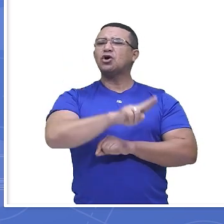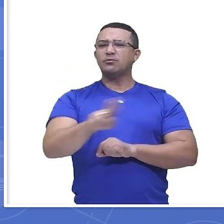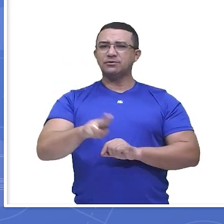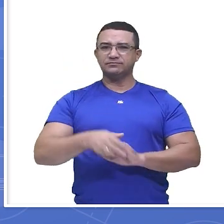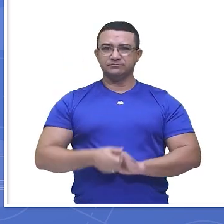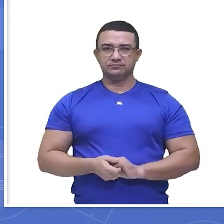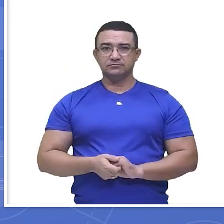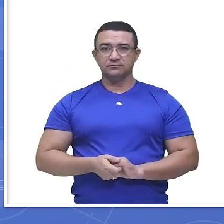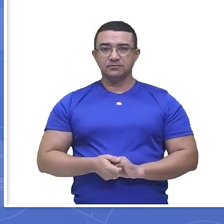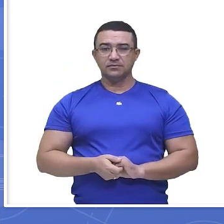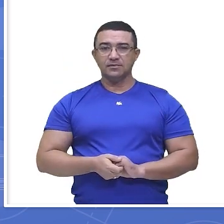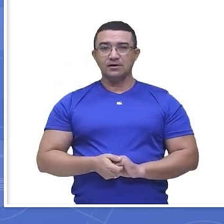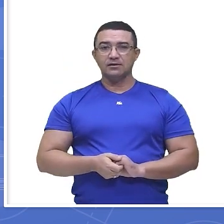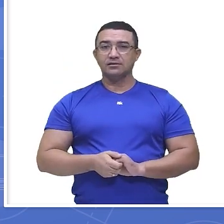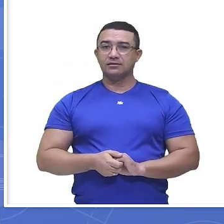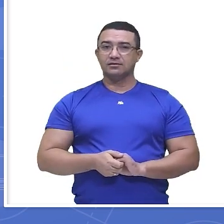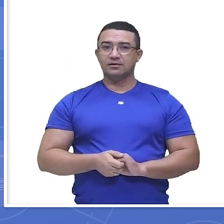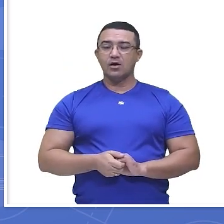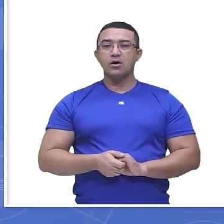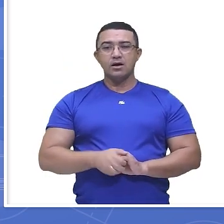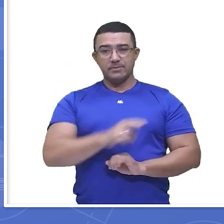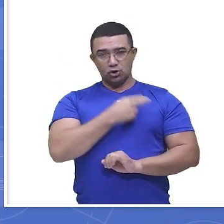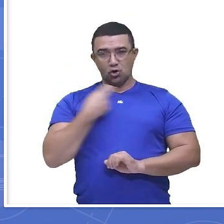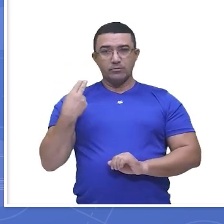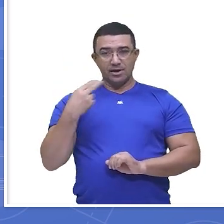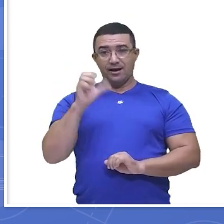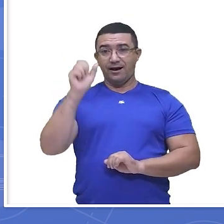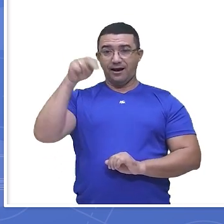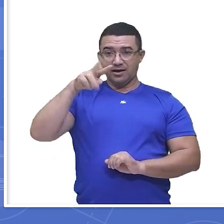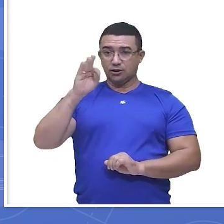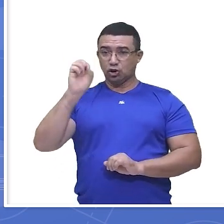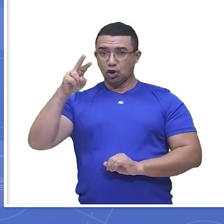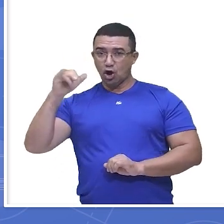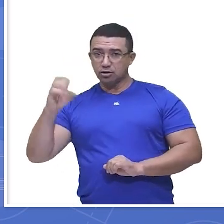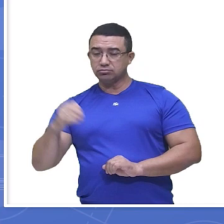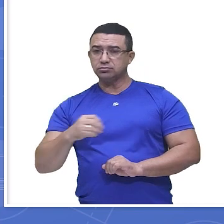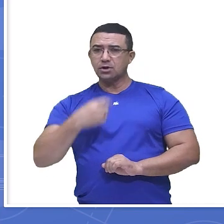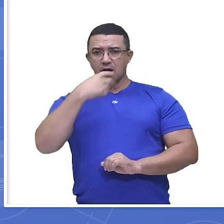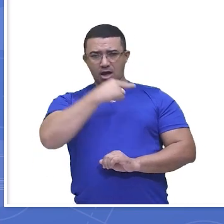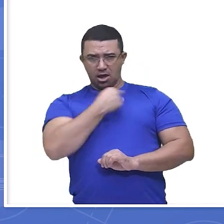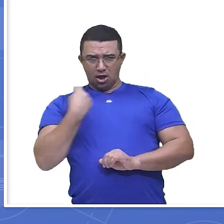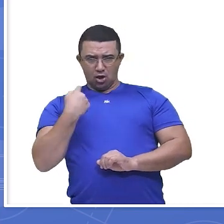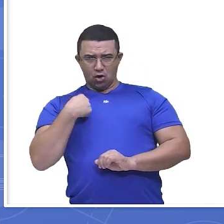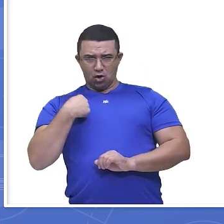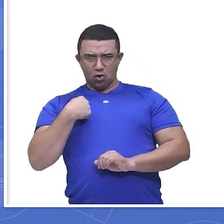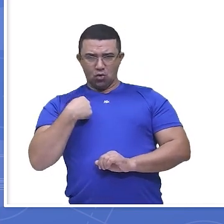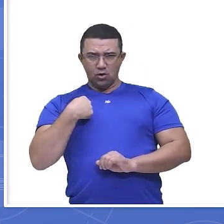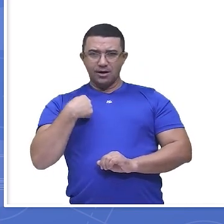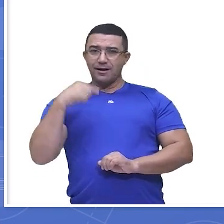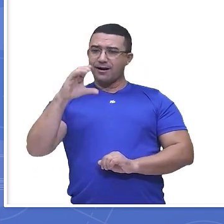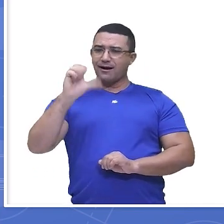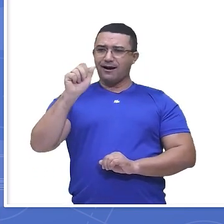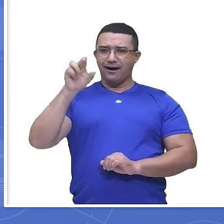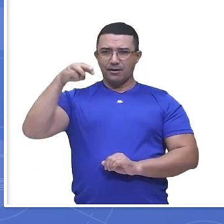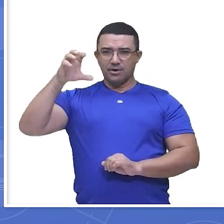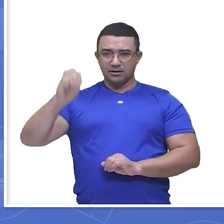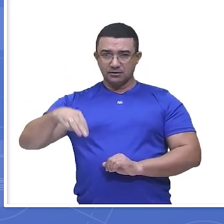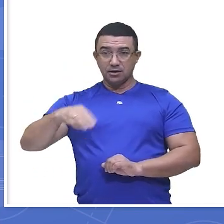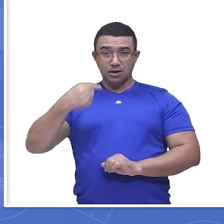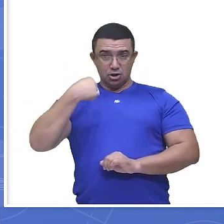Me llamo Antonio Pérez. ¿Y tú, cómo te llamas? Yo me llamo Carmen. Y yo, Miguel.